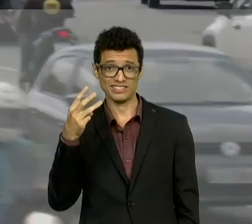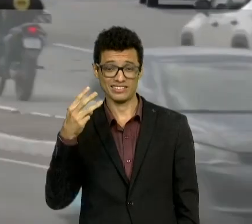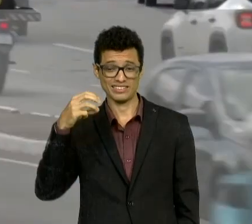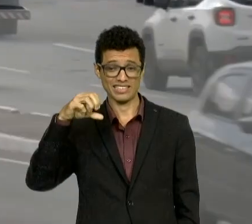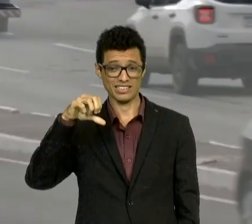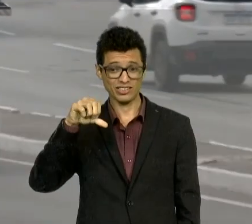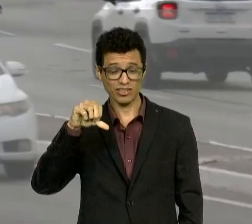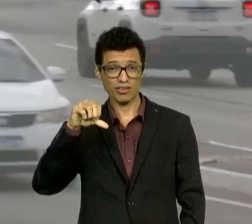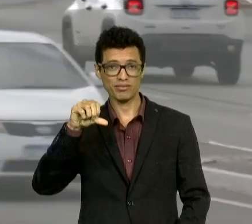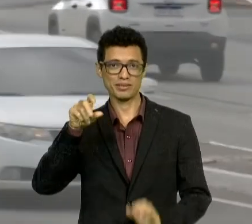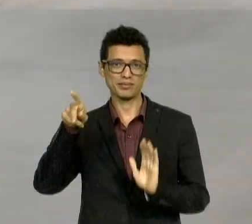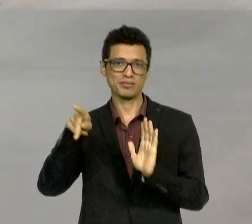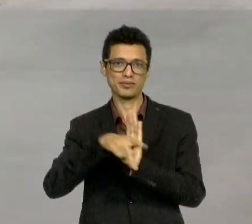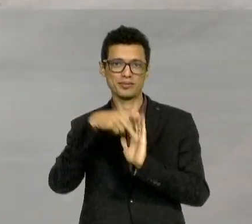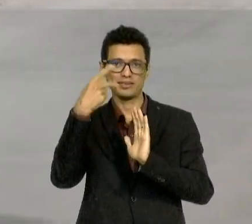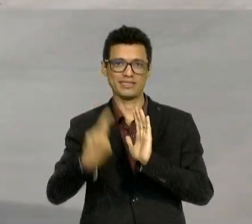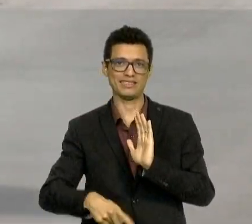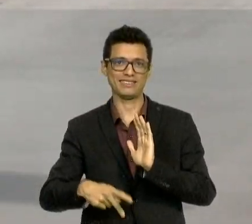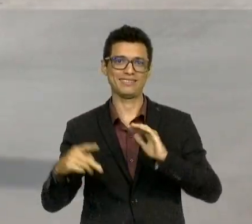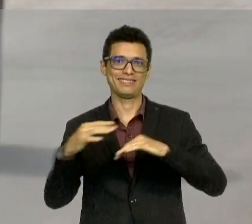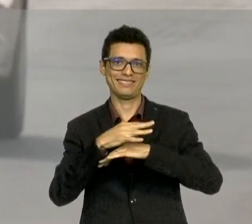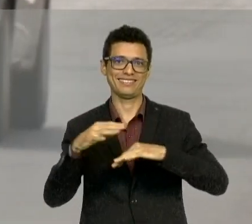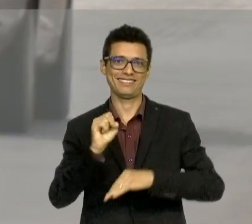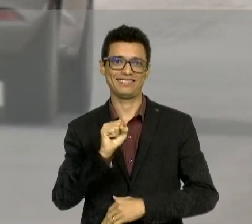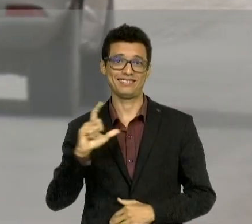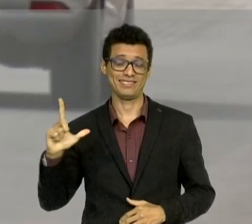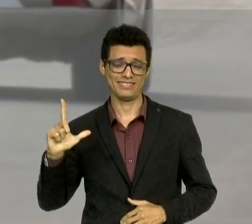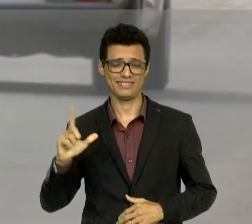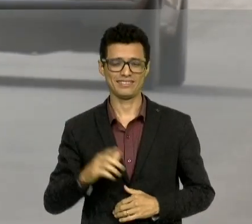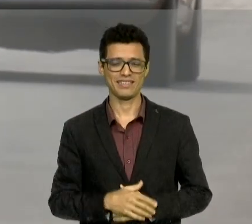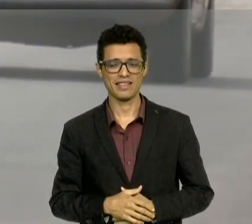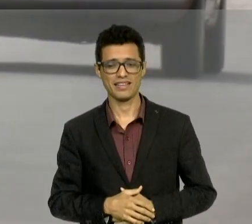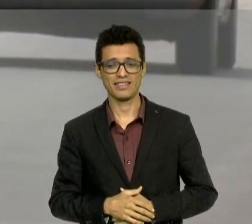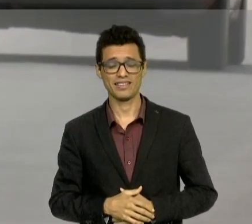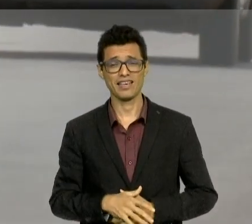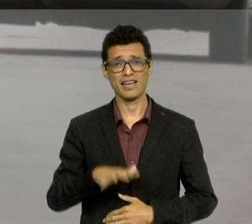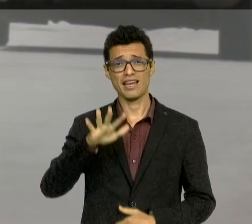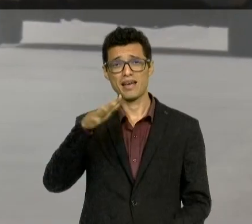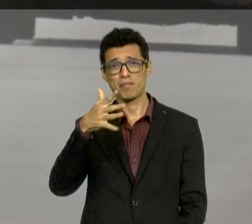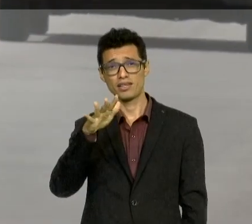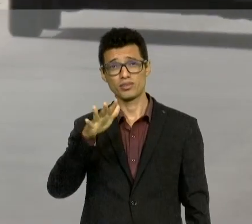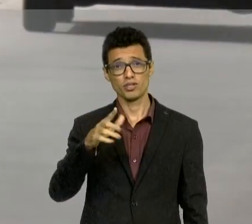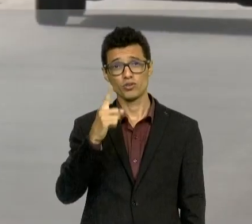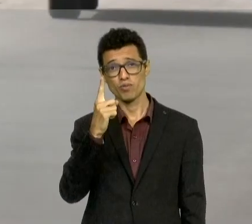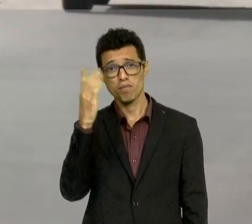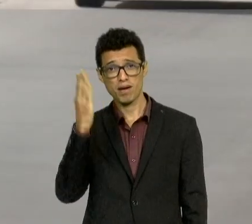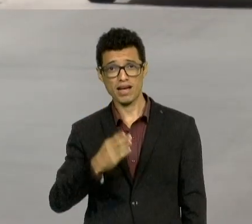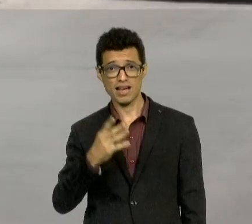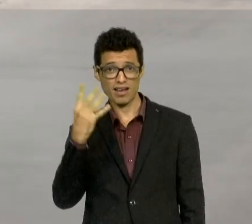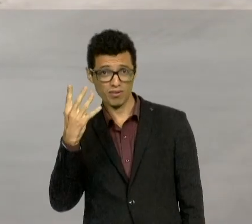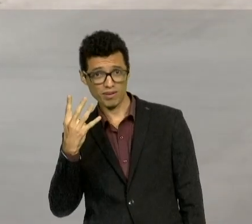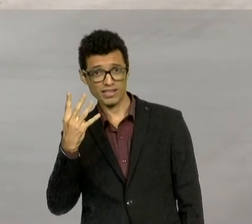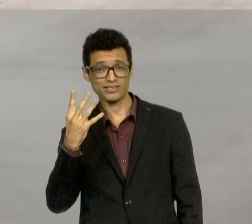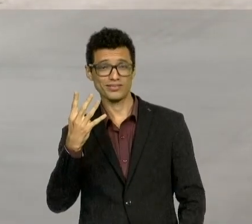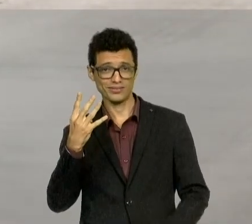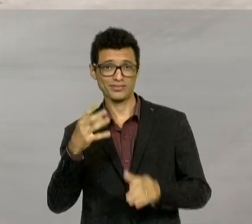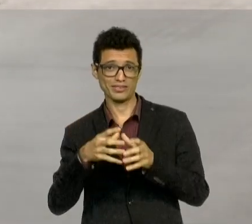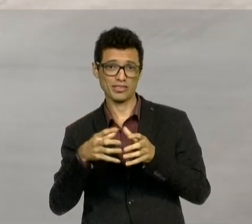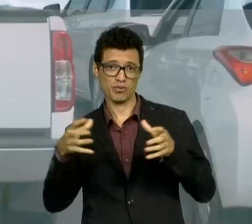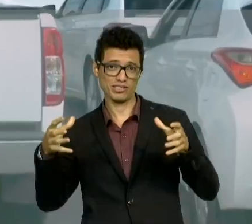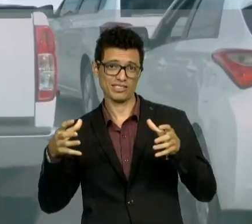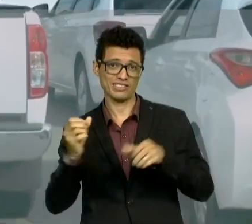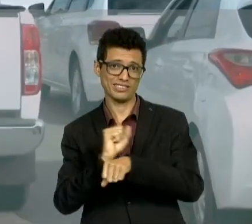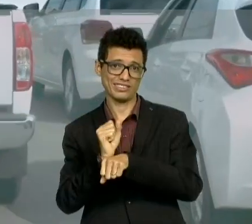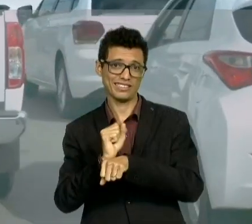499.539 estão em São Luís. Isso quer dizer que aproximadamente um quarto dos veículos registrados no estado estão na capital